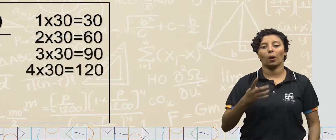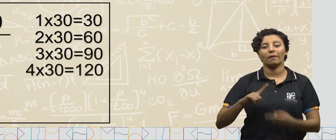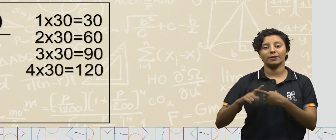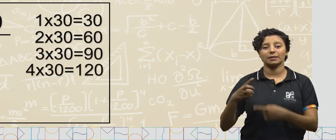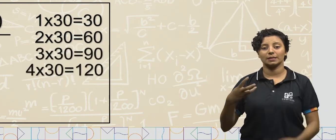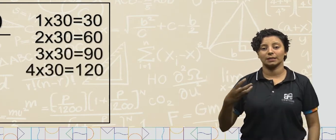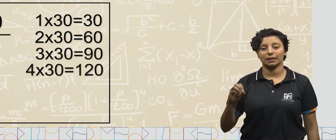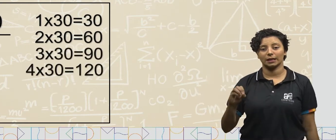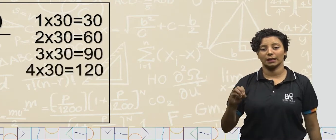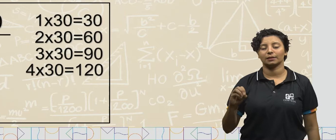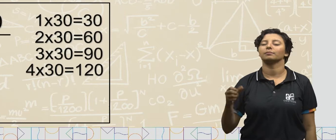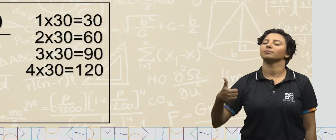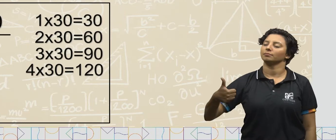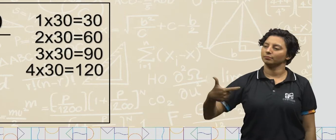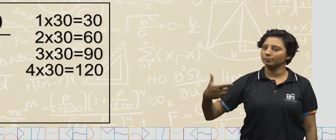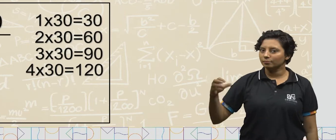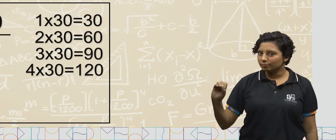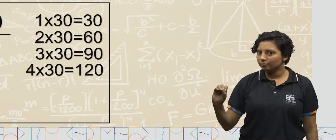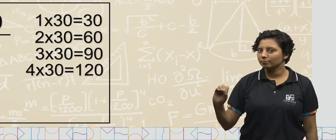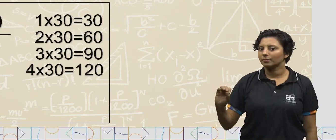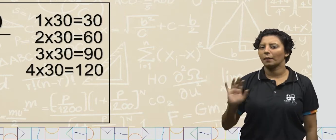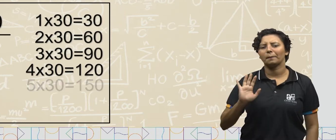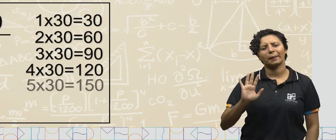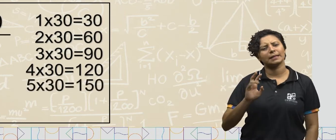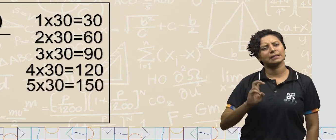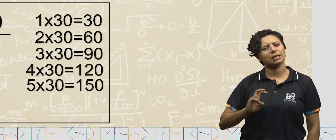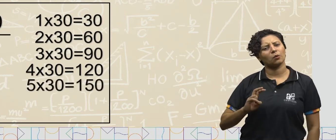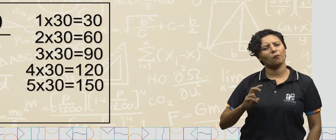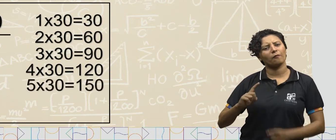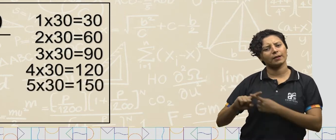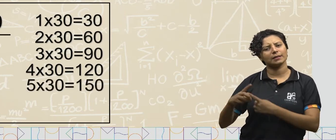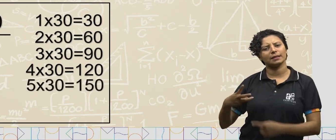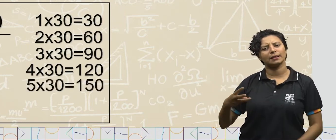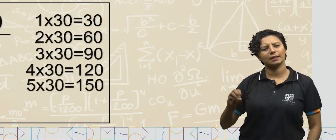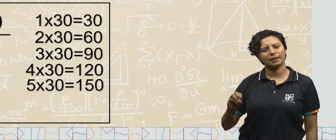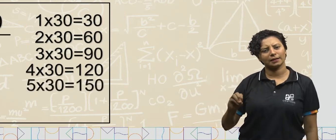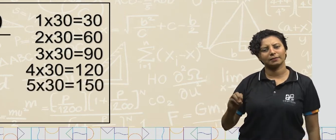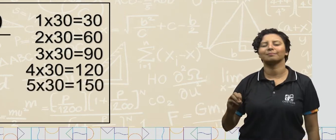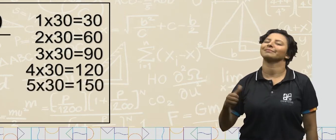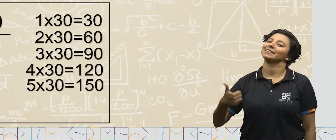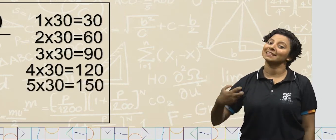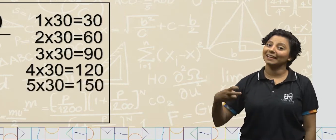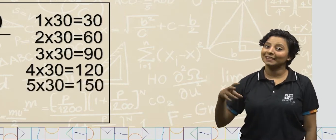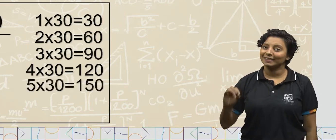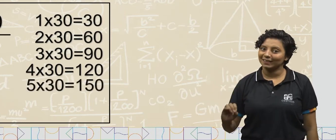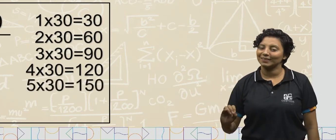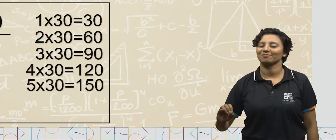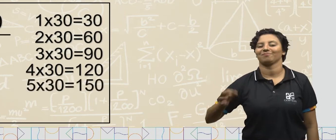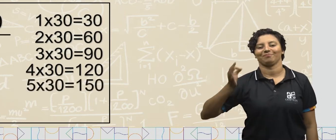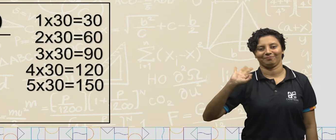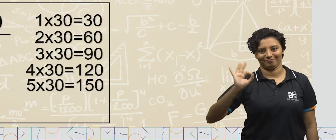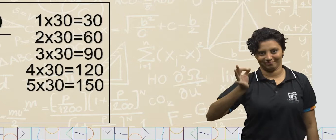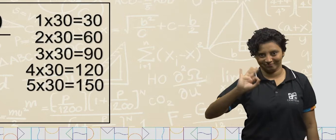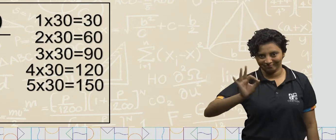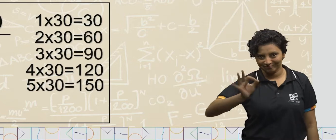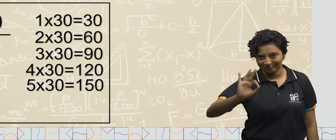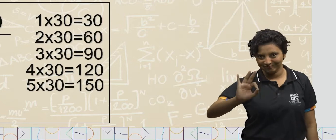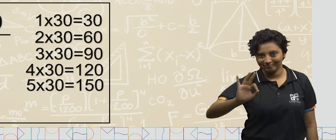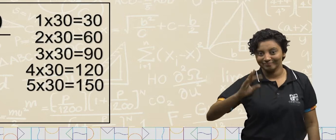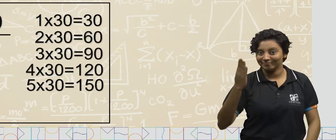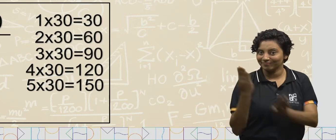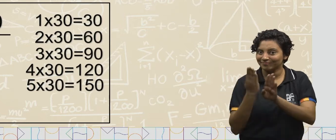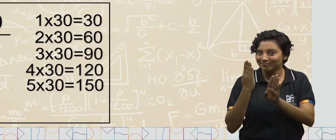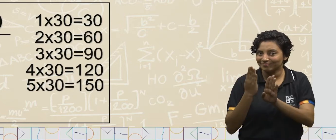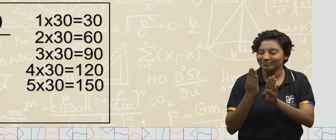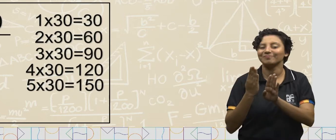vezes 30 é igual a 120. 5 vezes 30 é igual a 150.